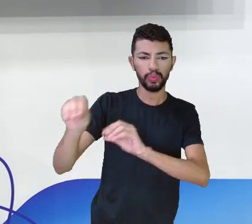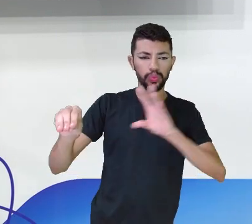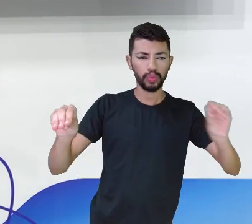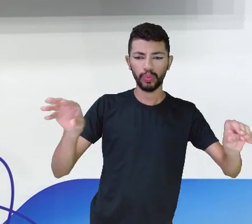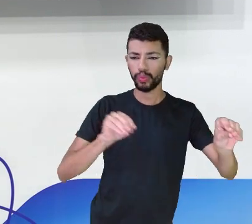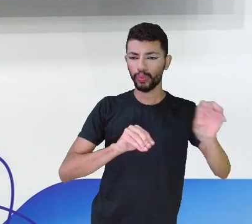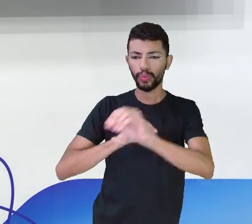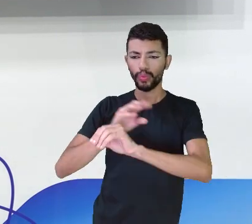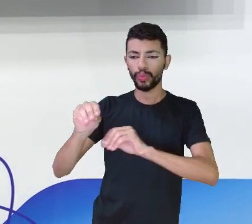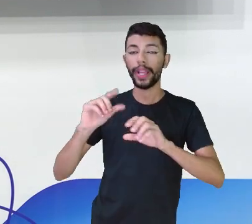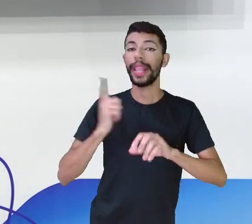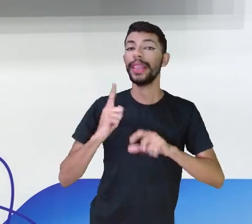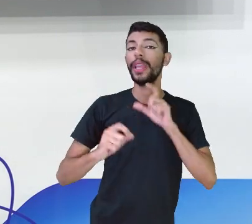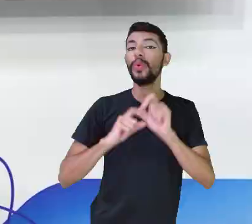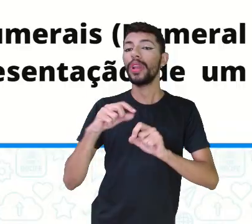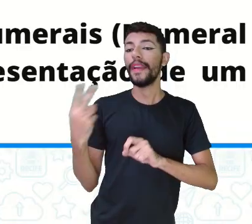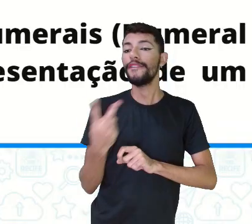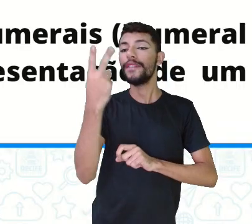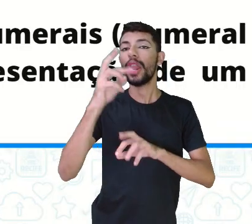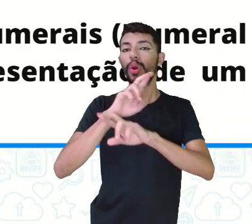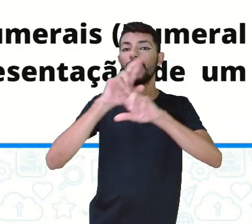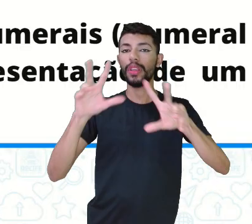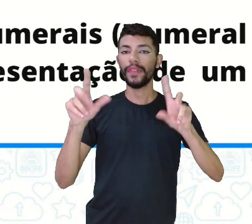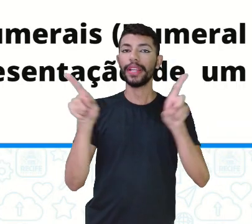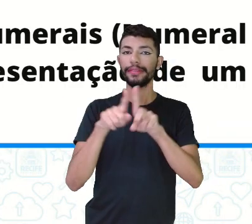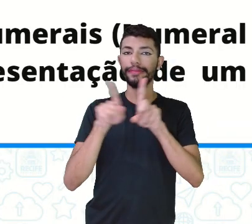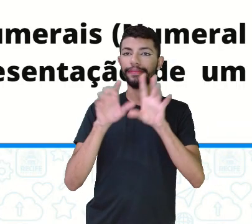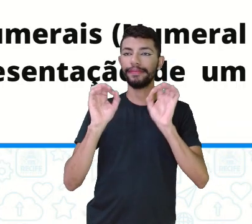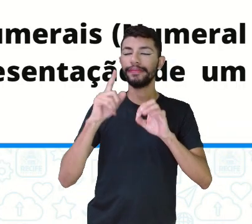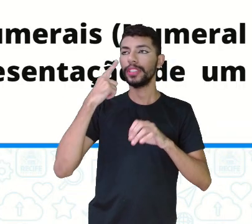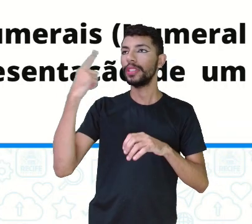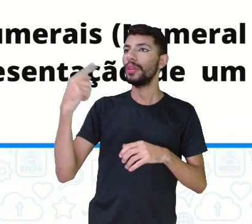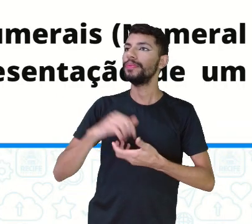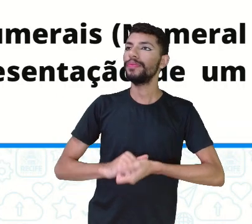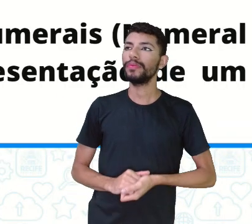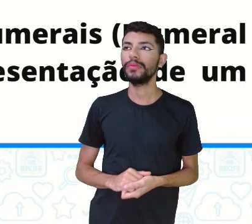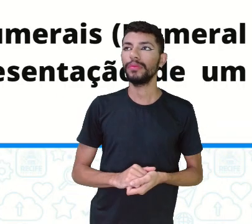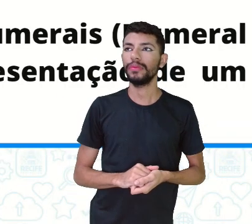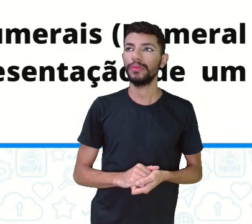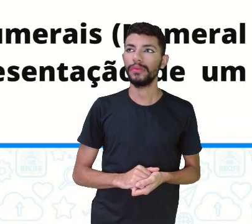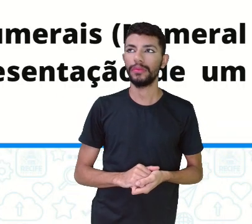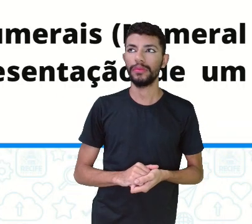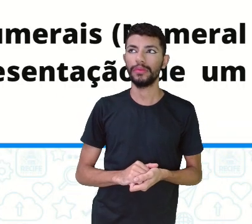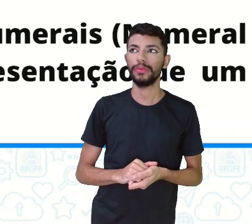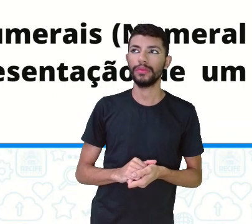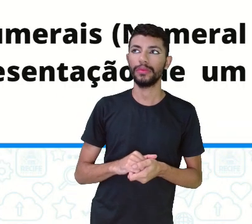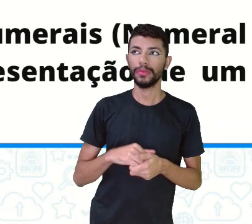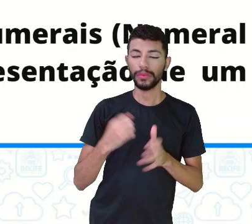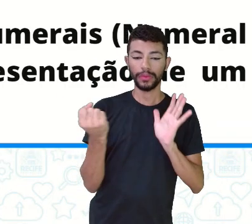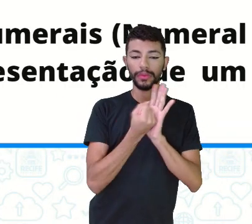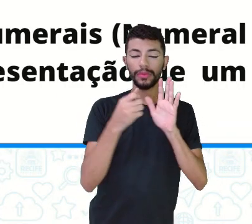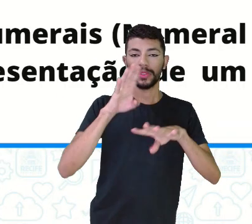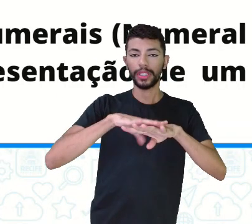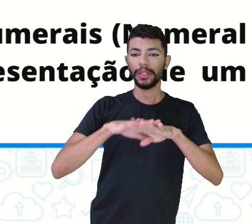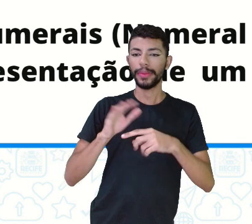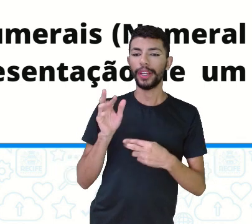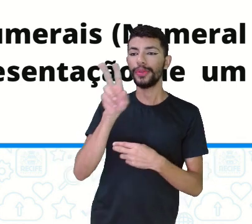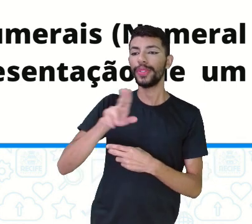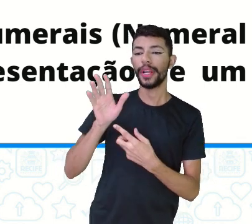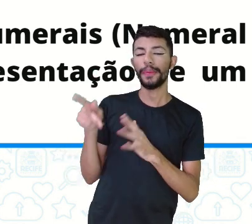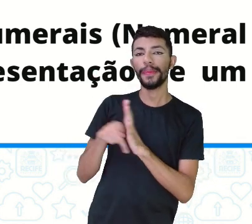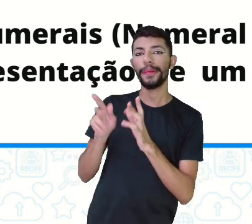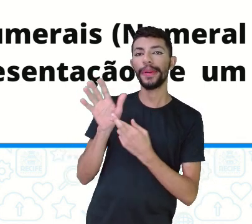valores diferentes. Os símbolos matemáticos utilizados para representar o número no sistema decimal são chamados